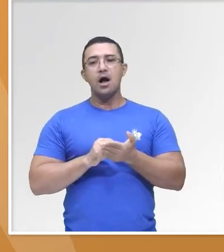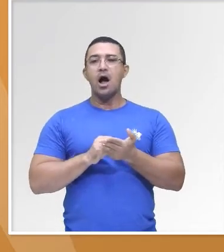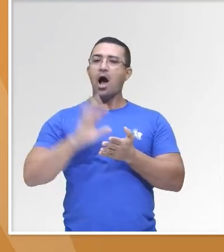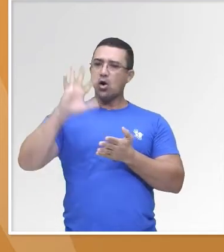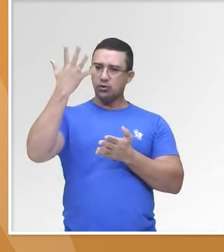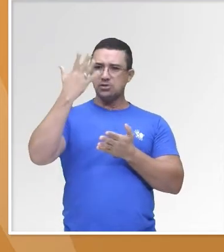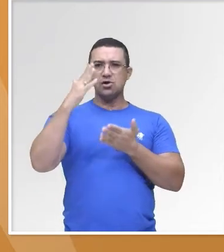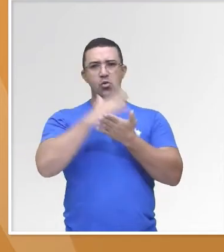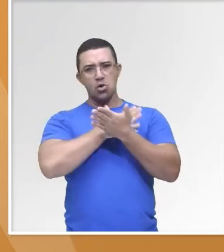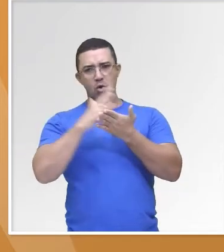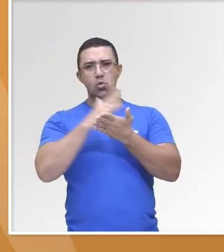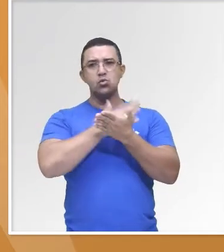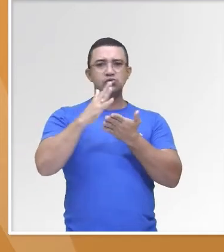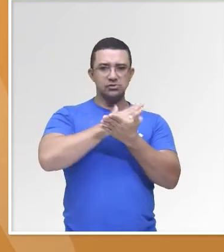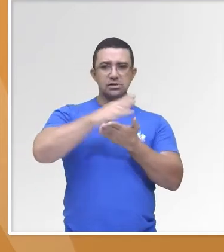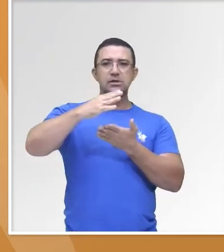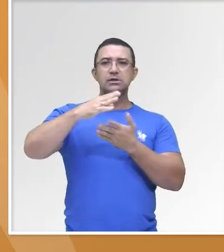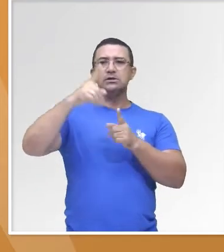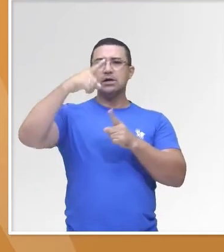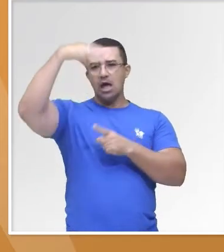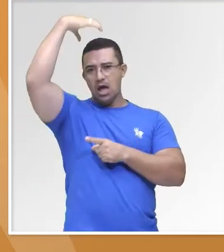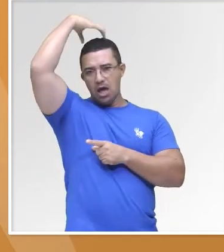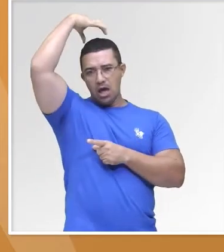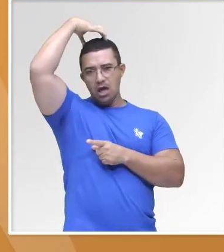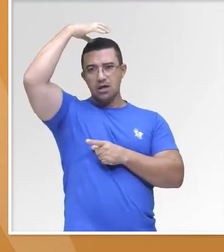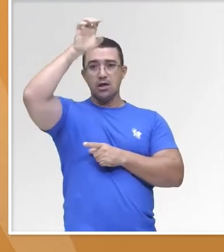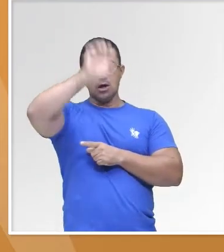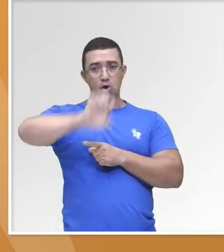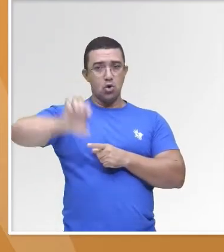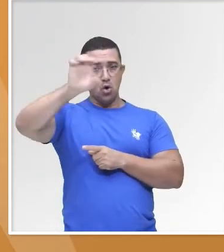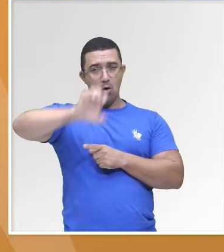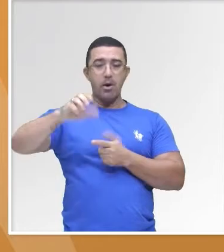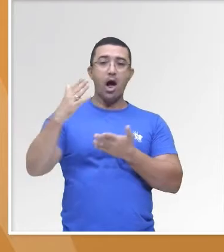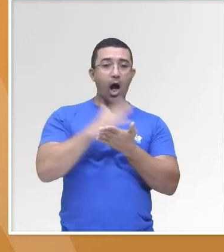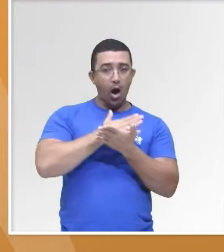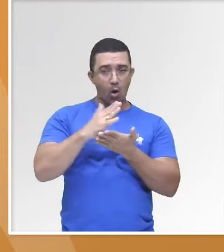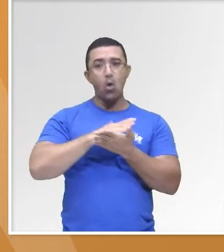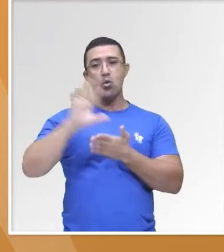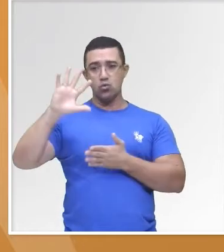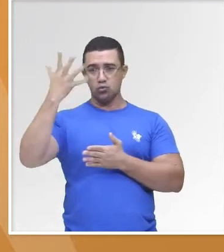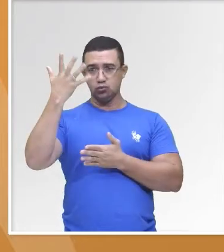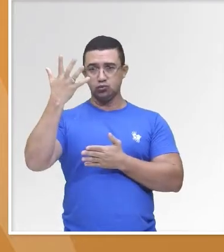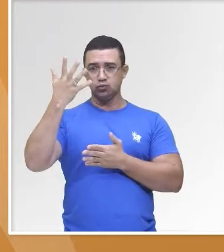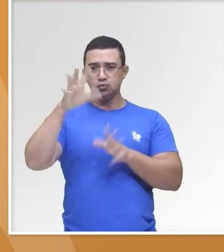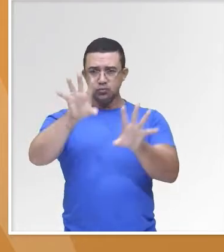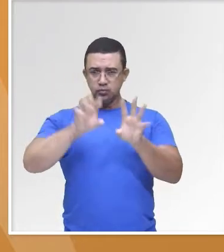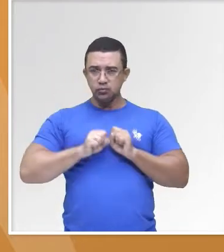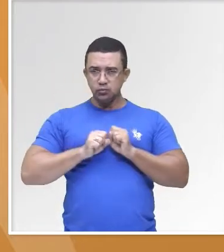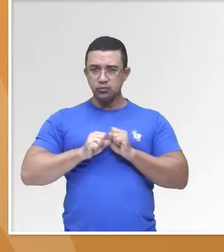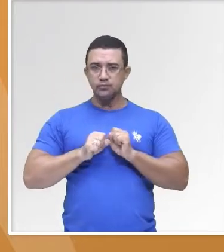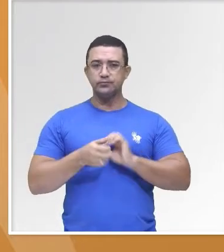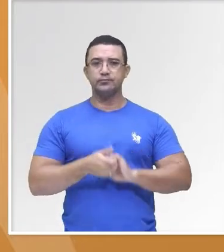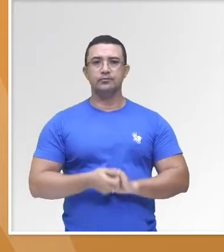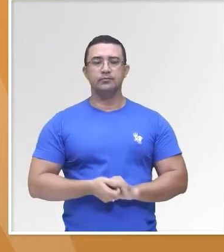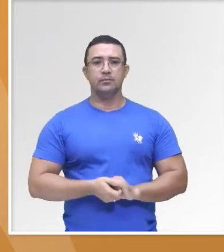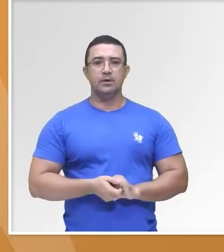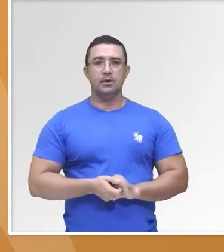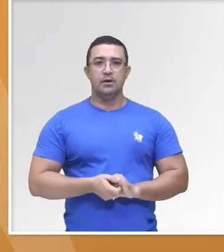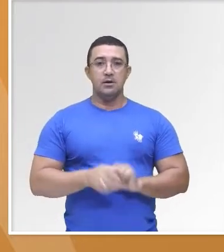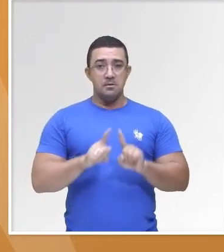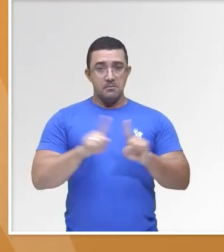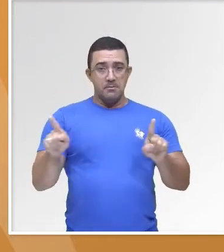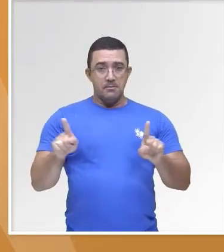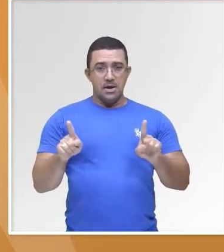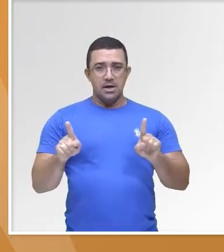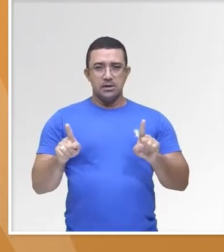da Europa, então quer dizer que não foram em todas, ok? Da Europa continental, sobretudo a partir da